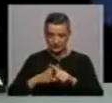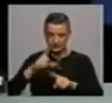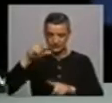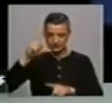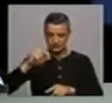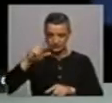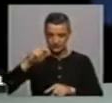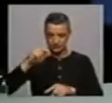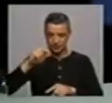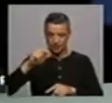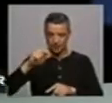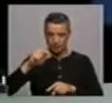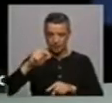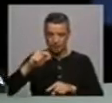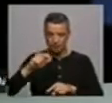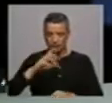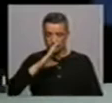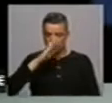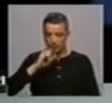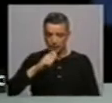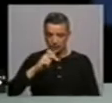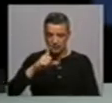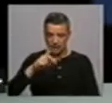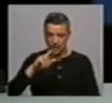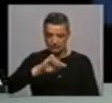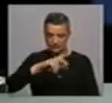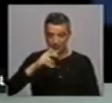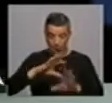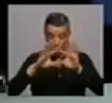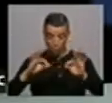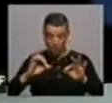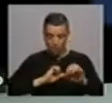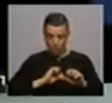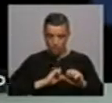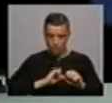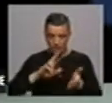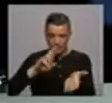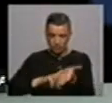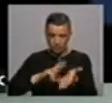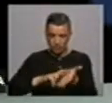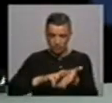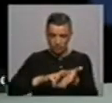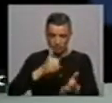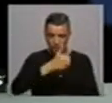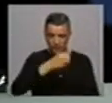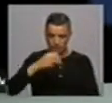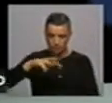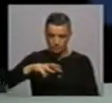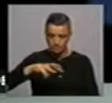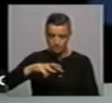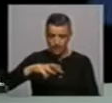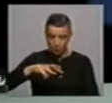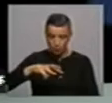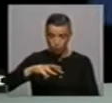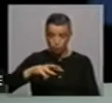própria Via Láctea. Então eles dizem que galáxias como a nossa crescem a um ritmo de 500 metros por segundo. Isto